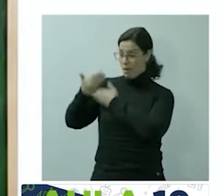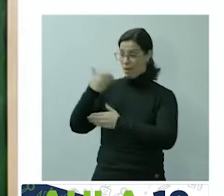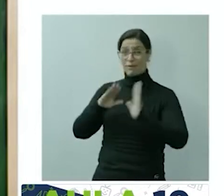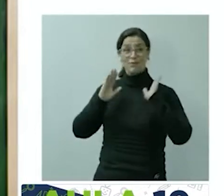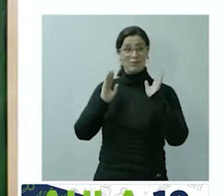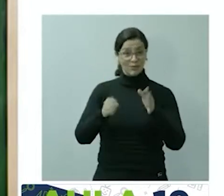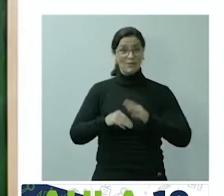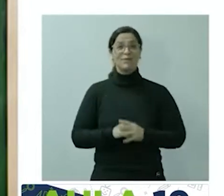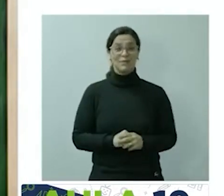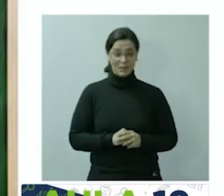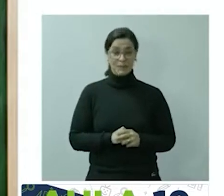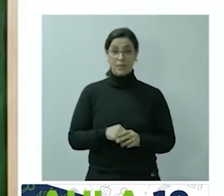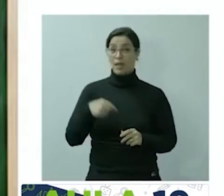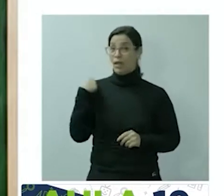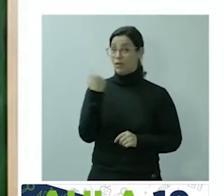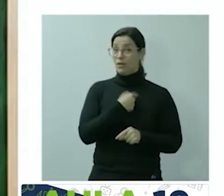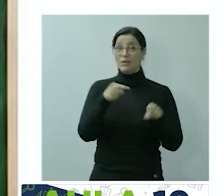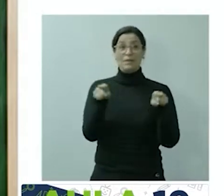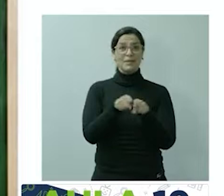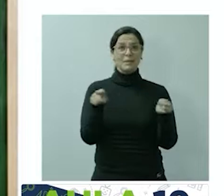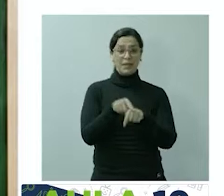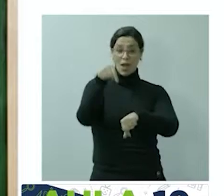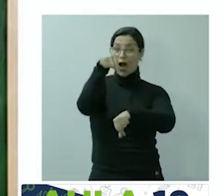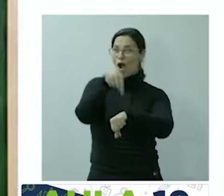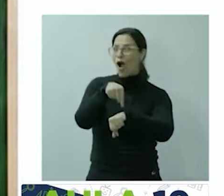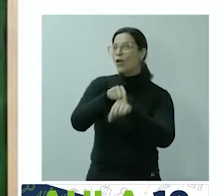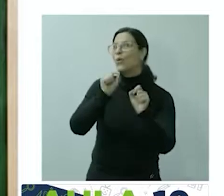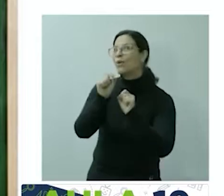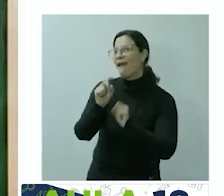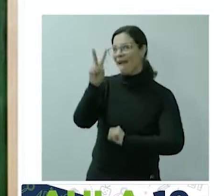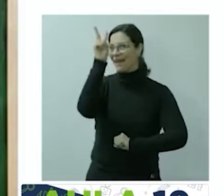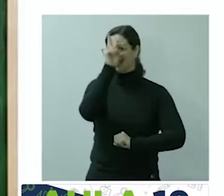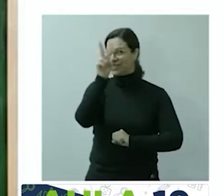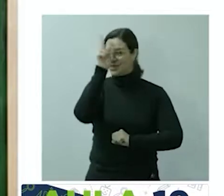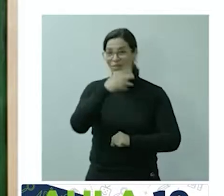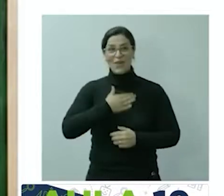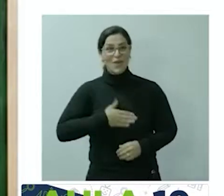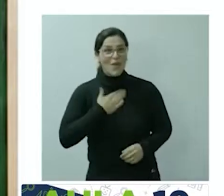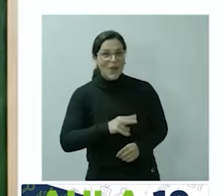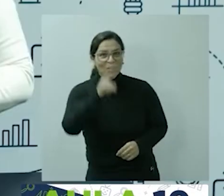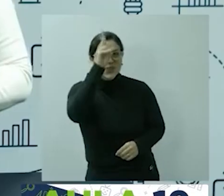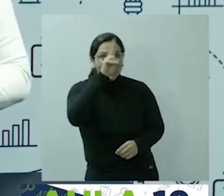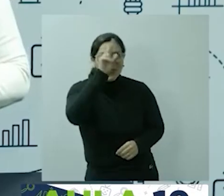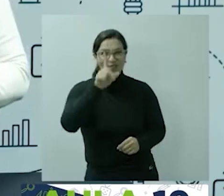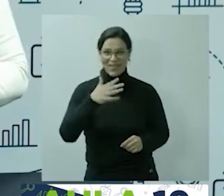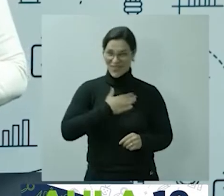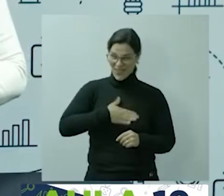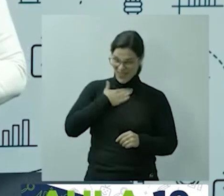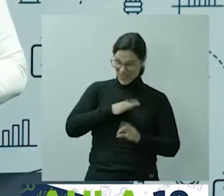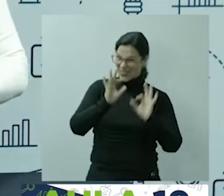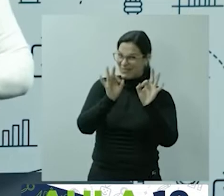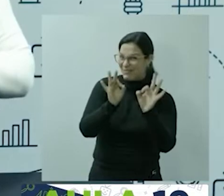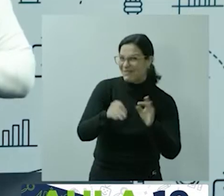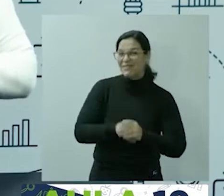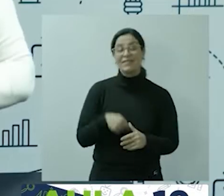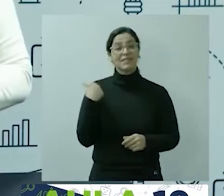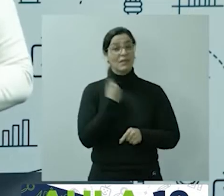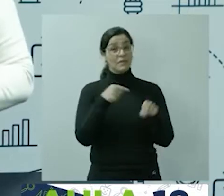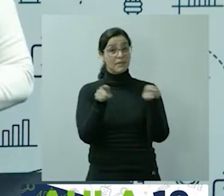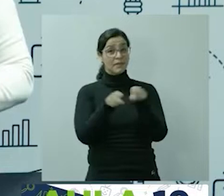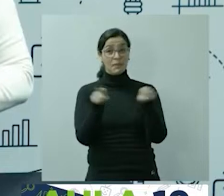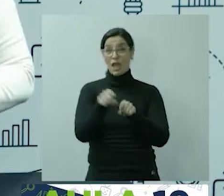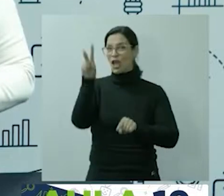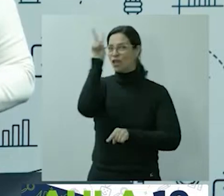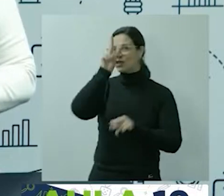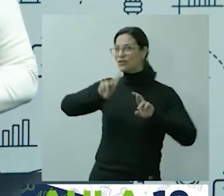passada. Teremos a hora da história. Vocês gostam de história? Gostam, né? Vamos ter